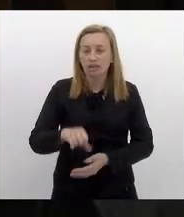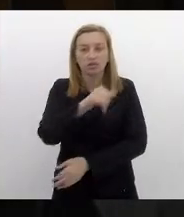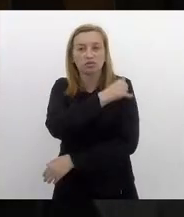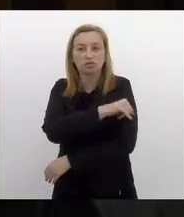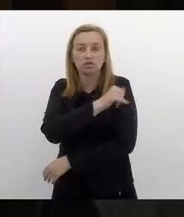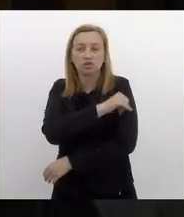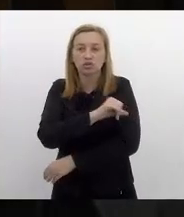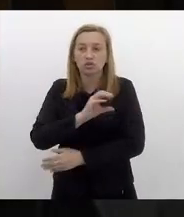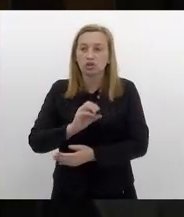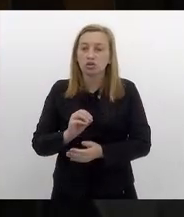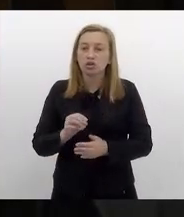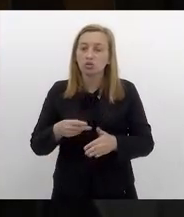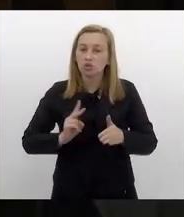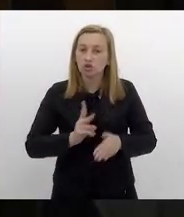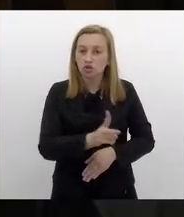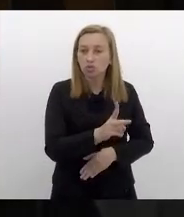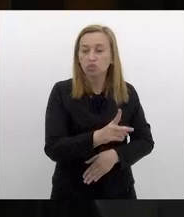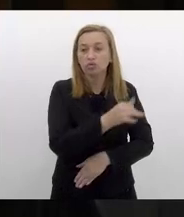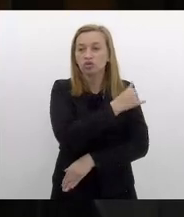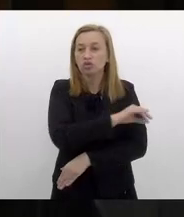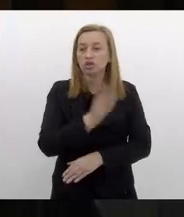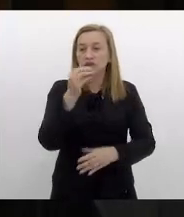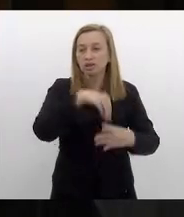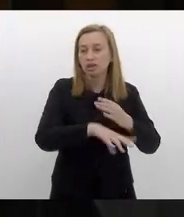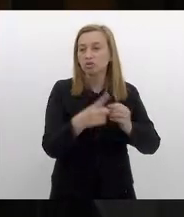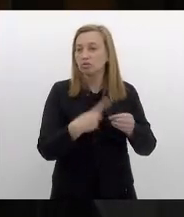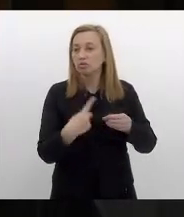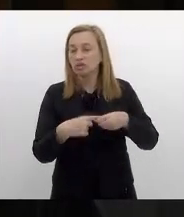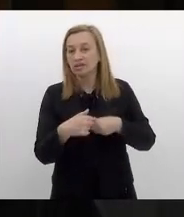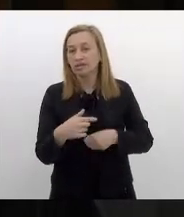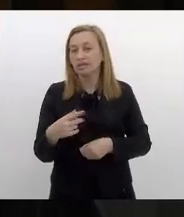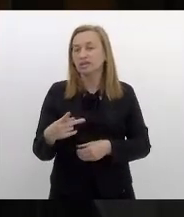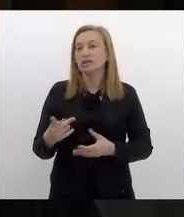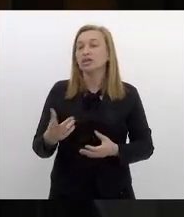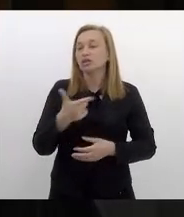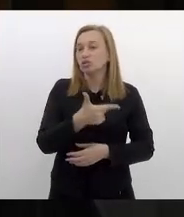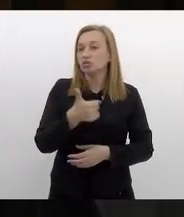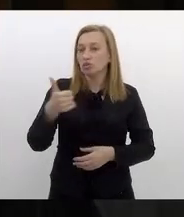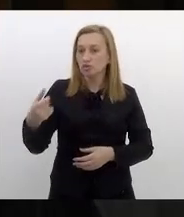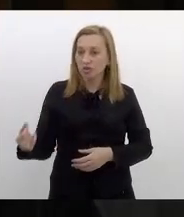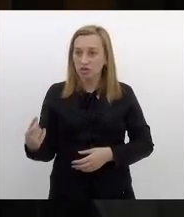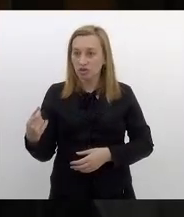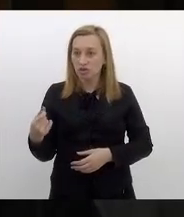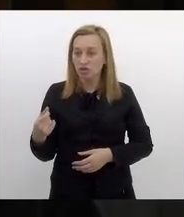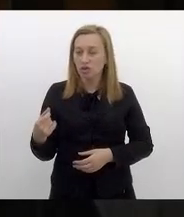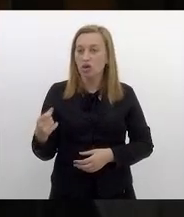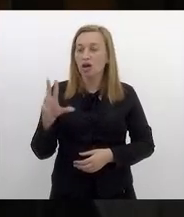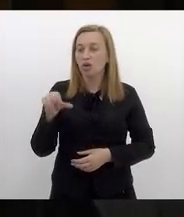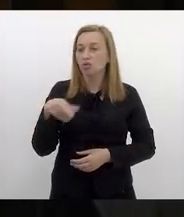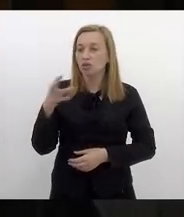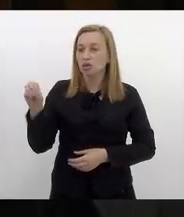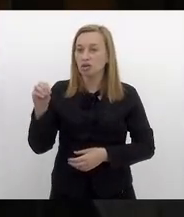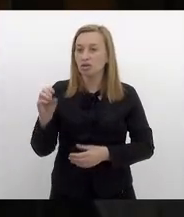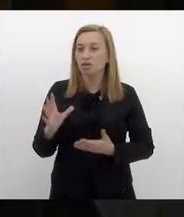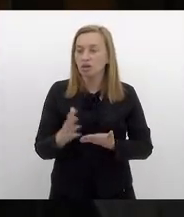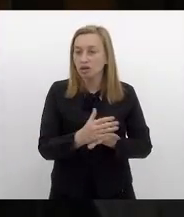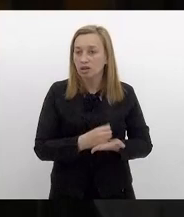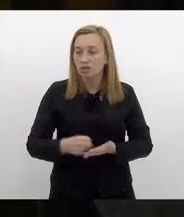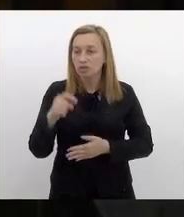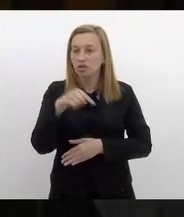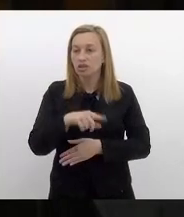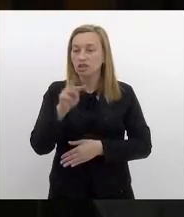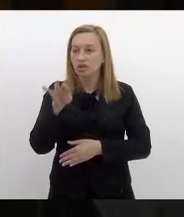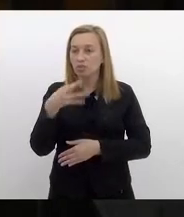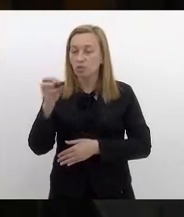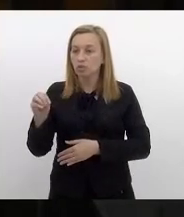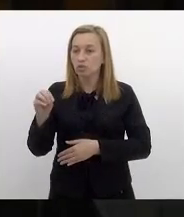e o que fica no Rio de Janeiro e nos seus municípios disso que é arrecadado. Em 2020, a União arrecadou aqui, em tributos